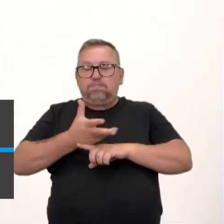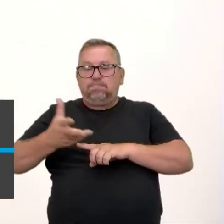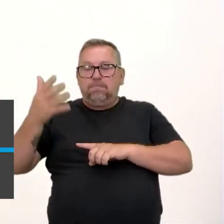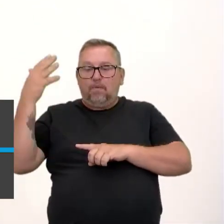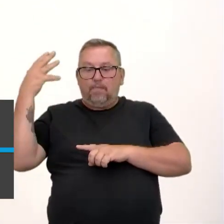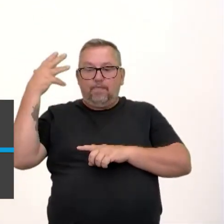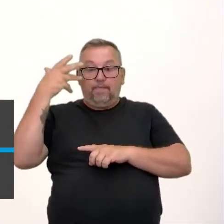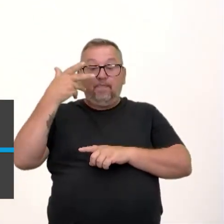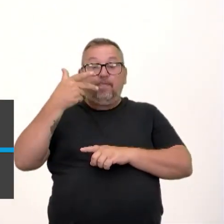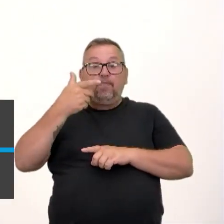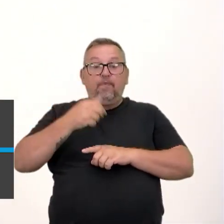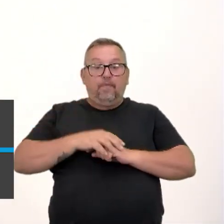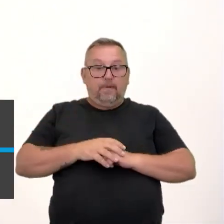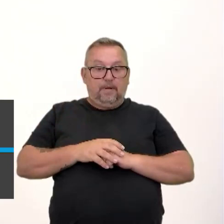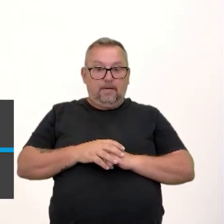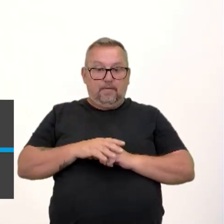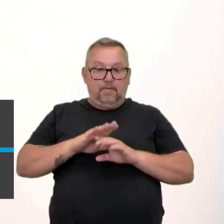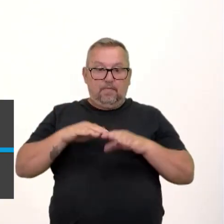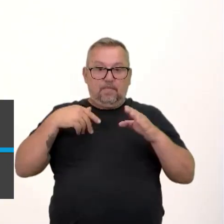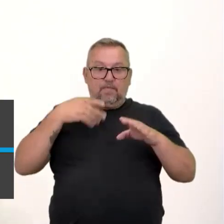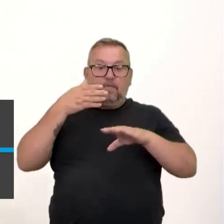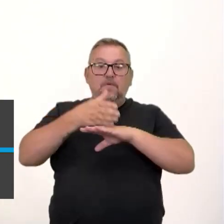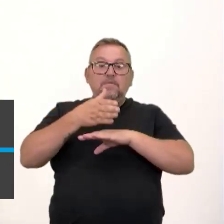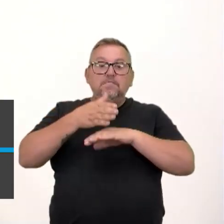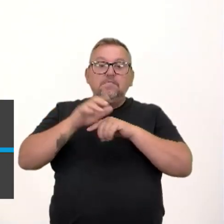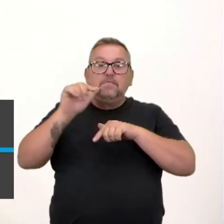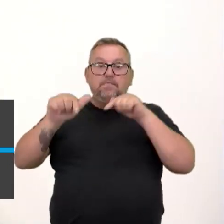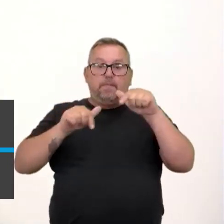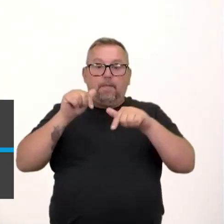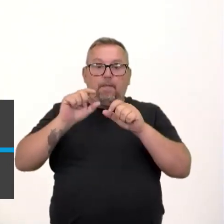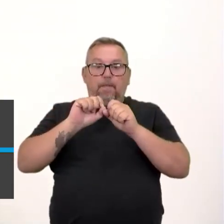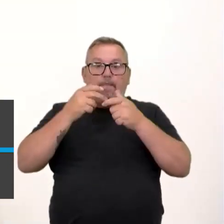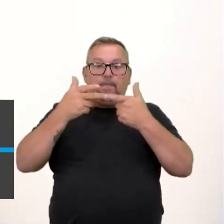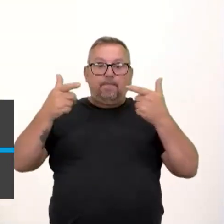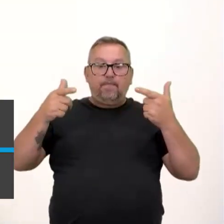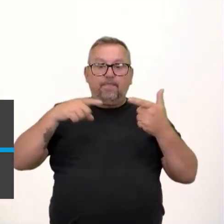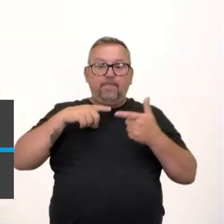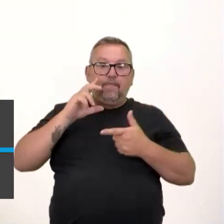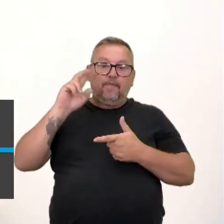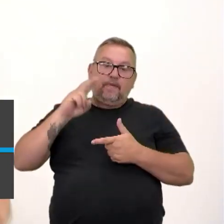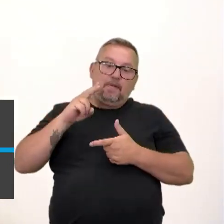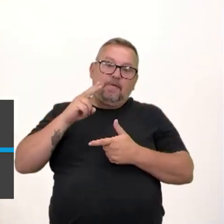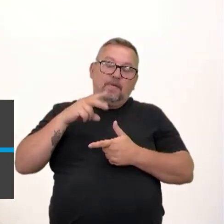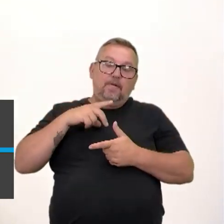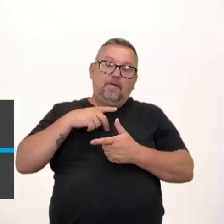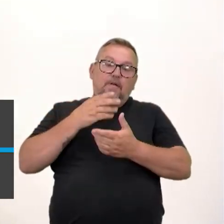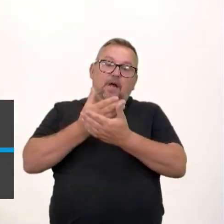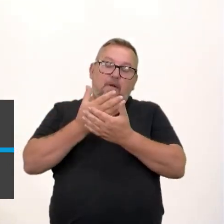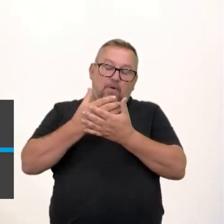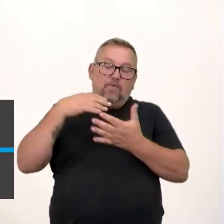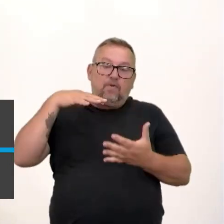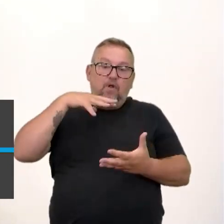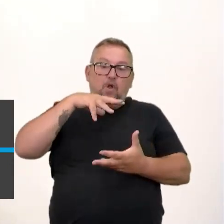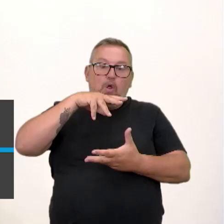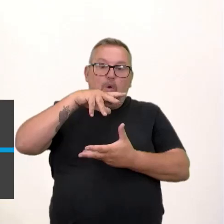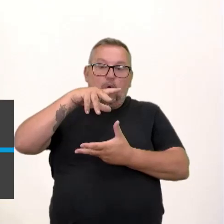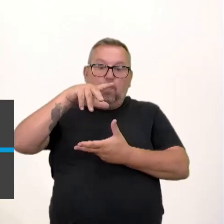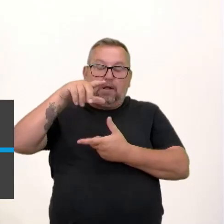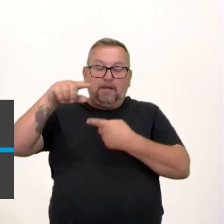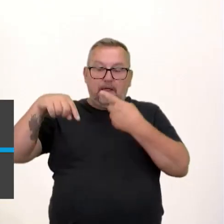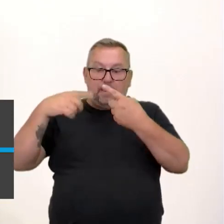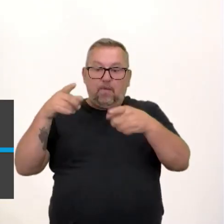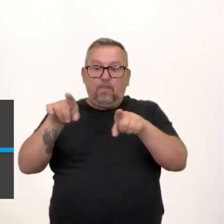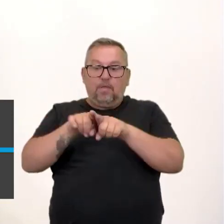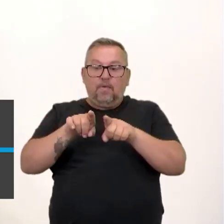você falou de acesso a serviços, me veio algo que tem tudo a ver com a aula, já que a gente está falando de globalização também.